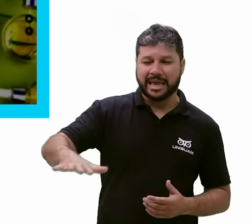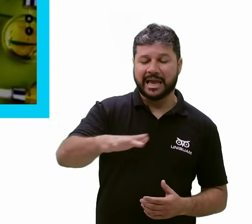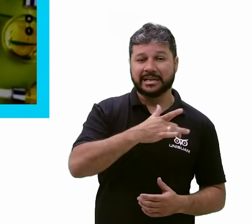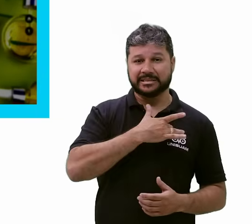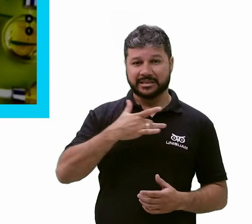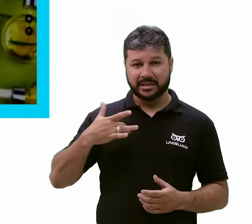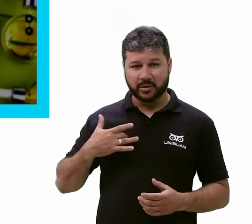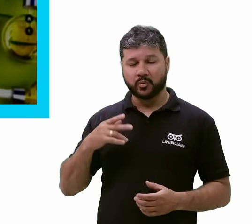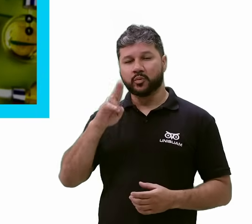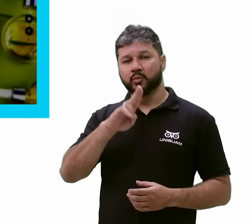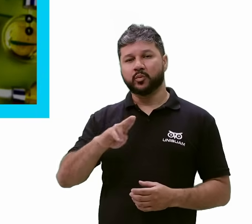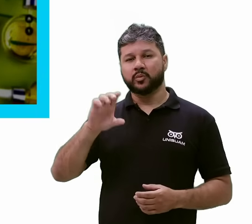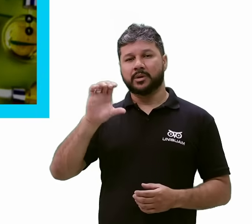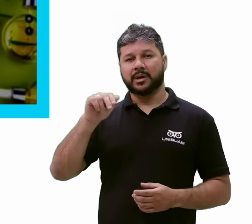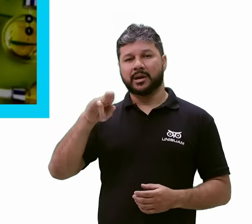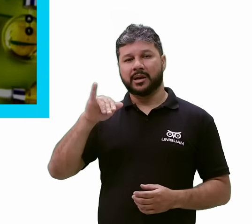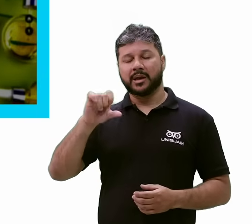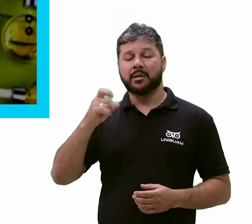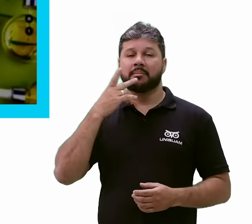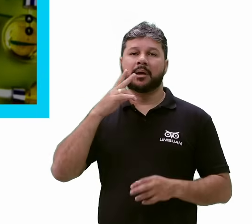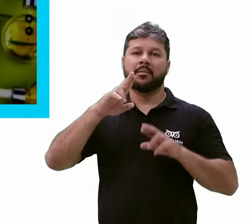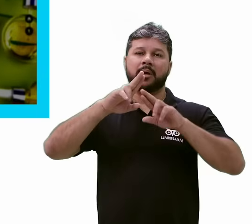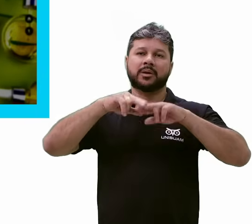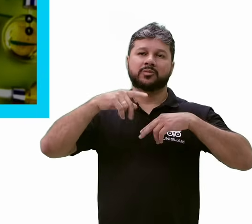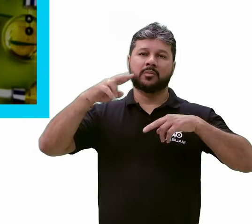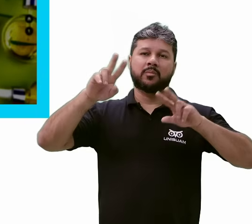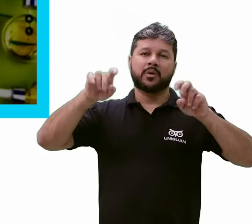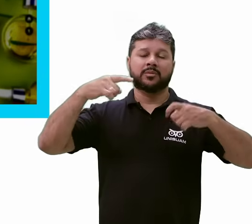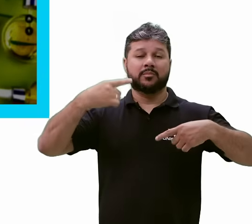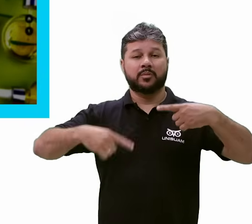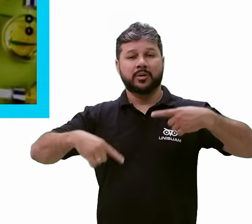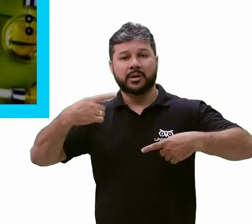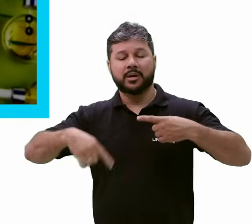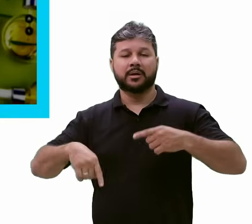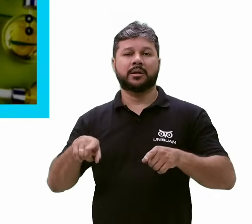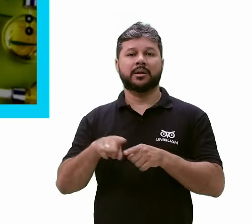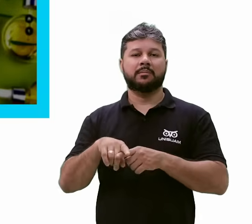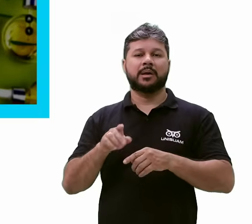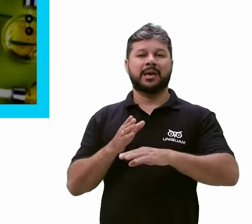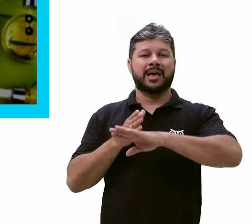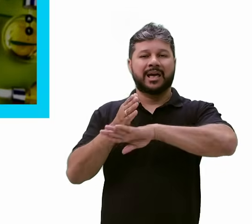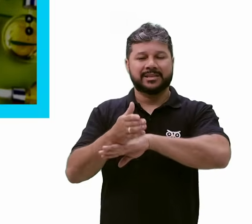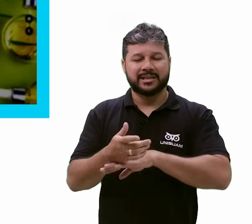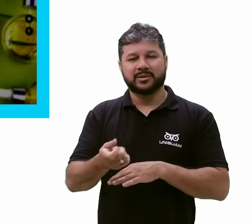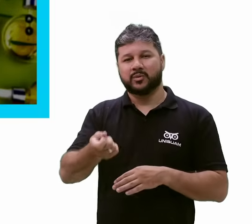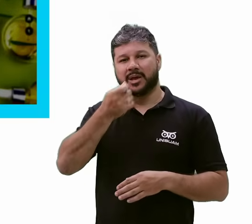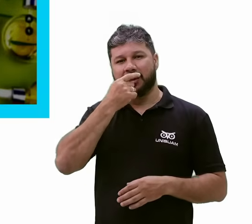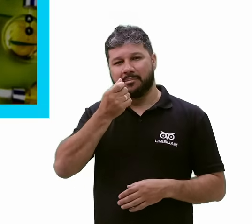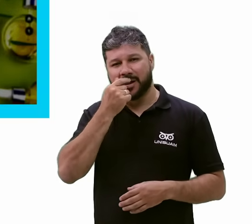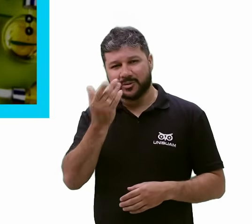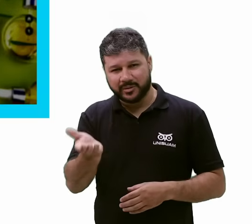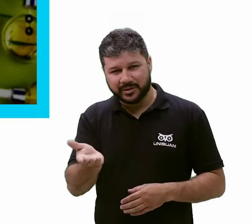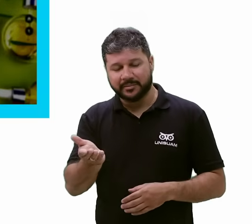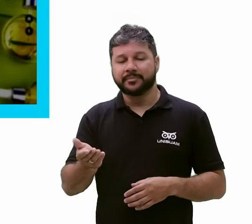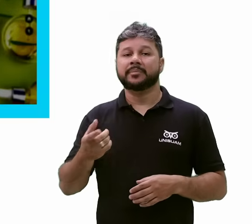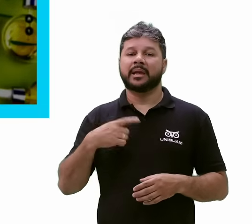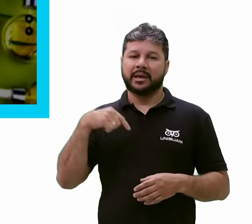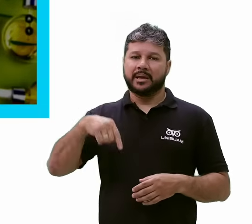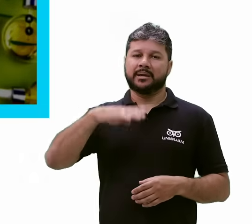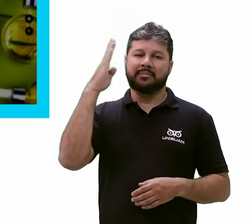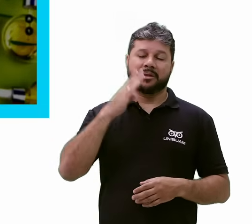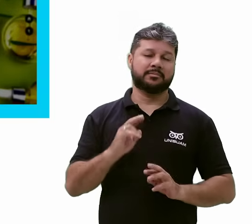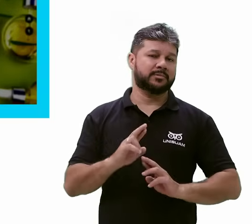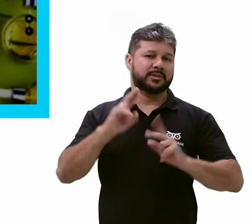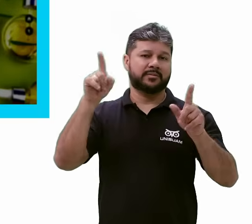medicina canabinoide e por questões políticas e de acesso ao medicamento, a gente tem um